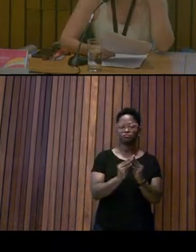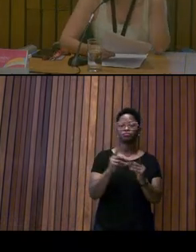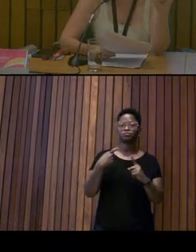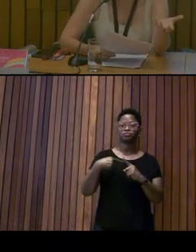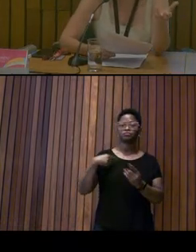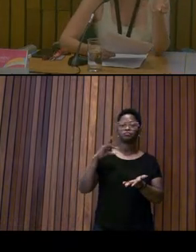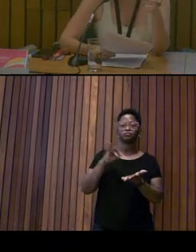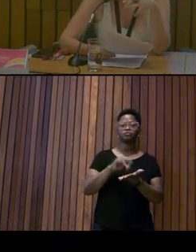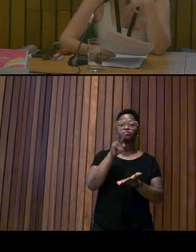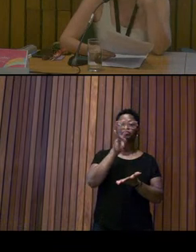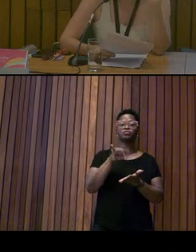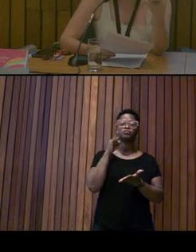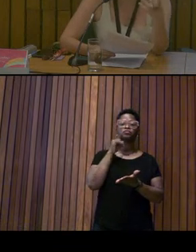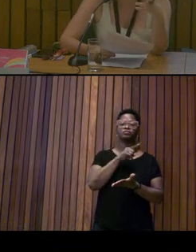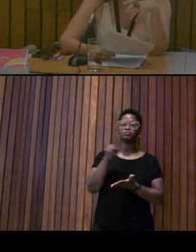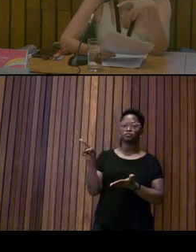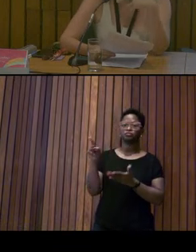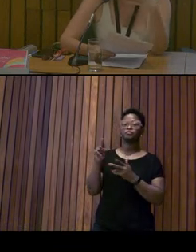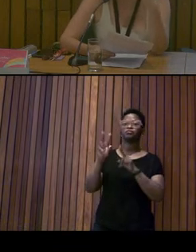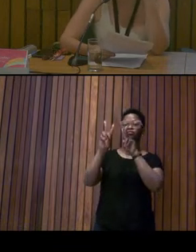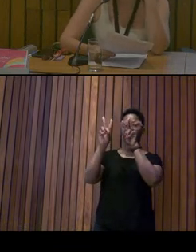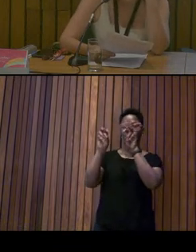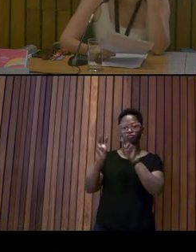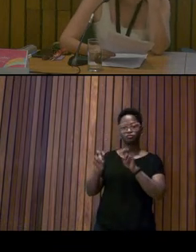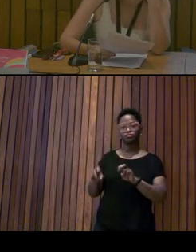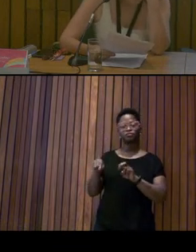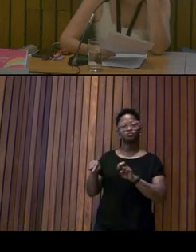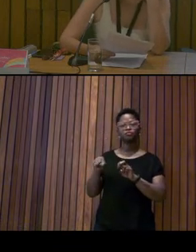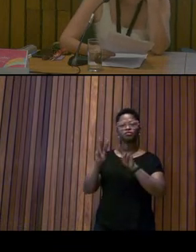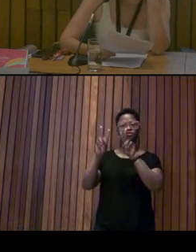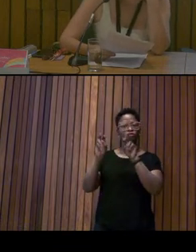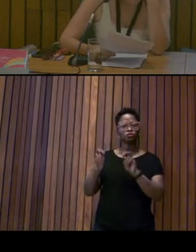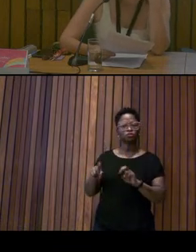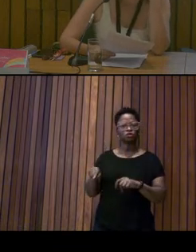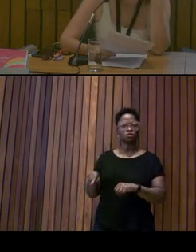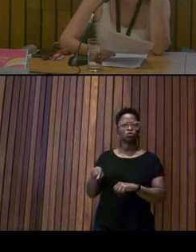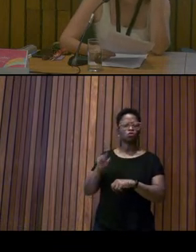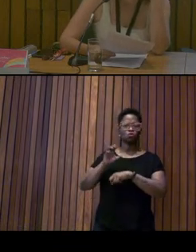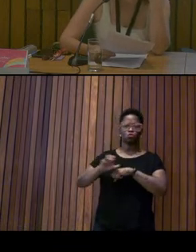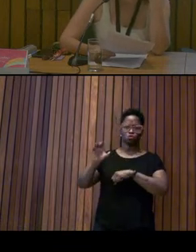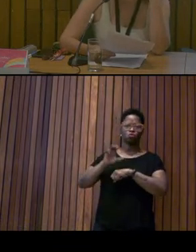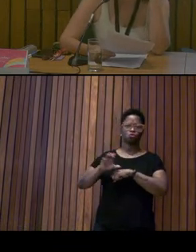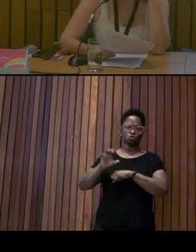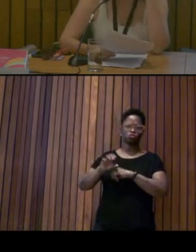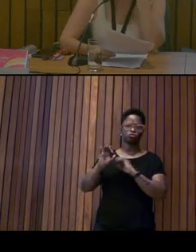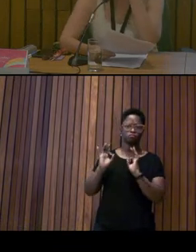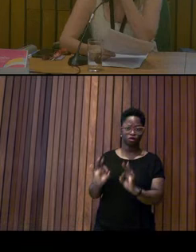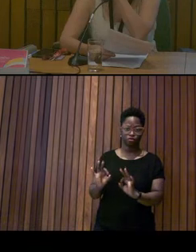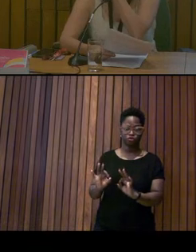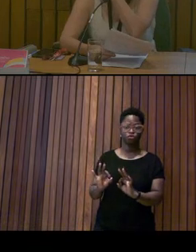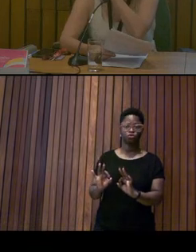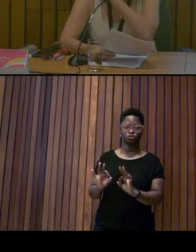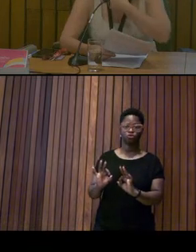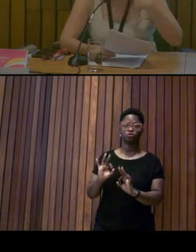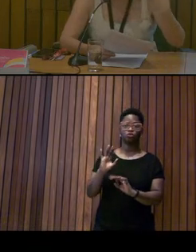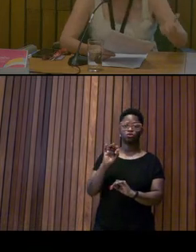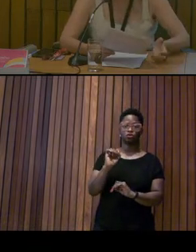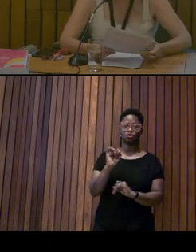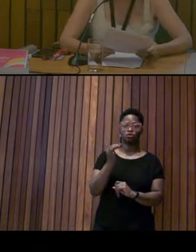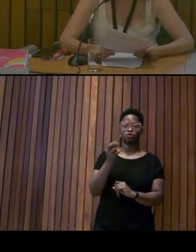verdade, o que vocês vão ver vai falar sobre, né, sobre o curso propriamente dito do